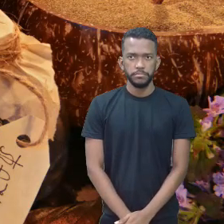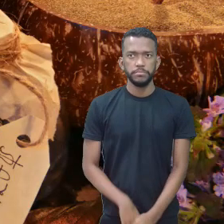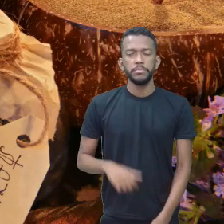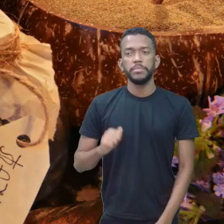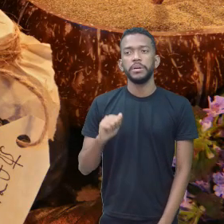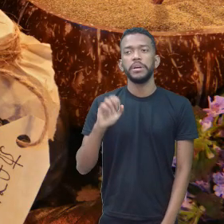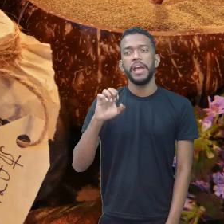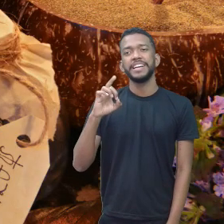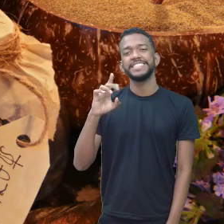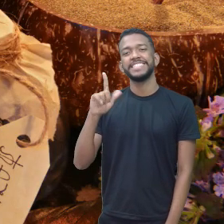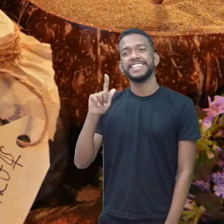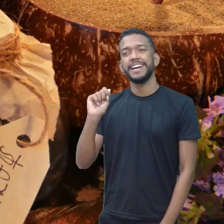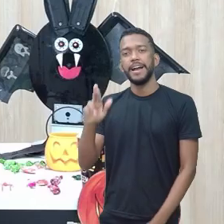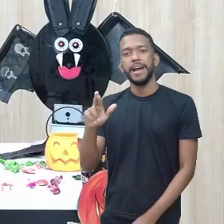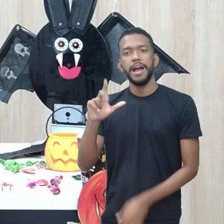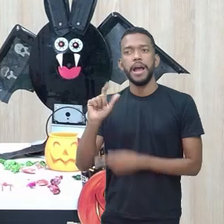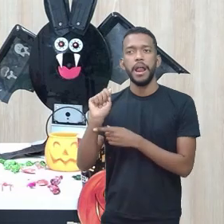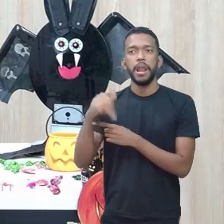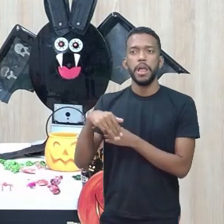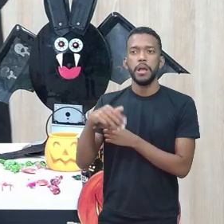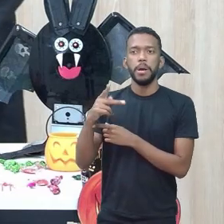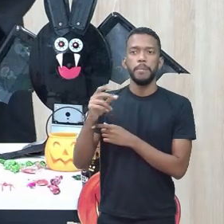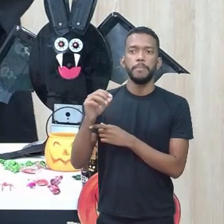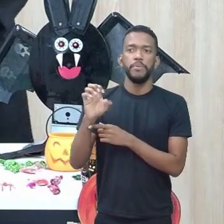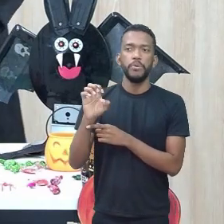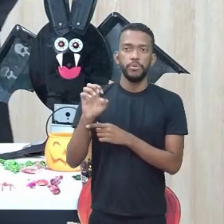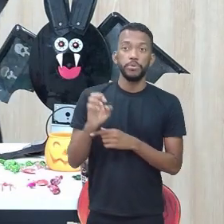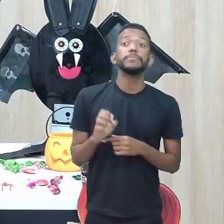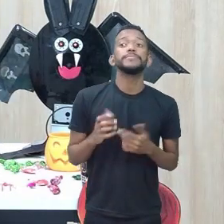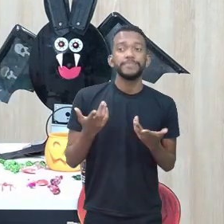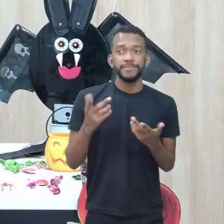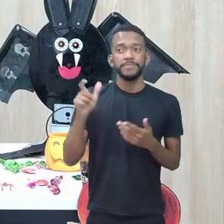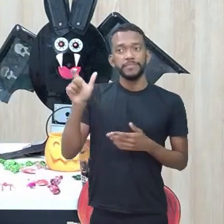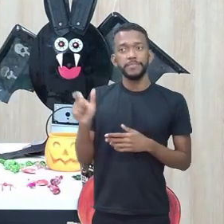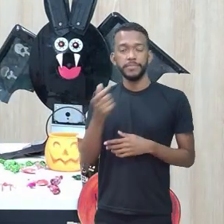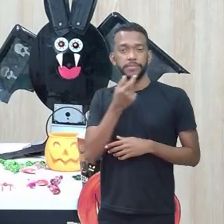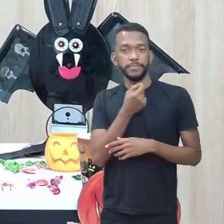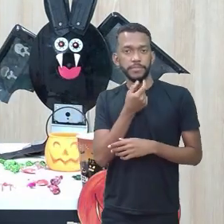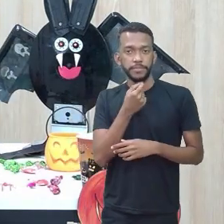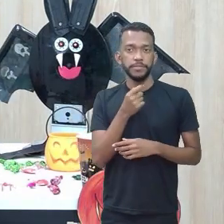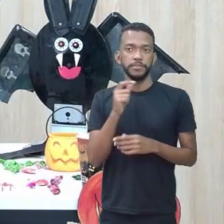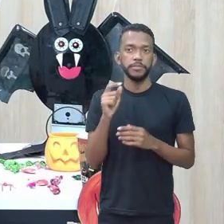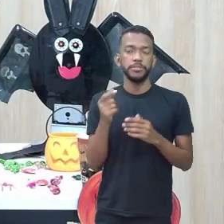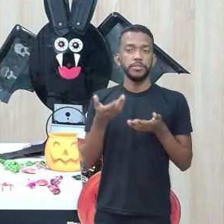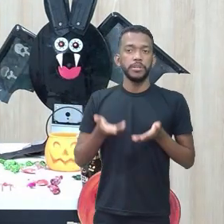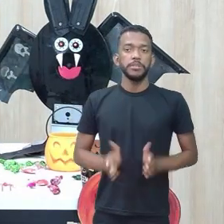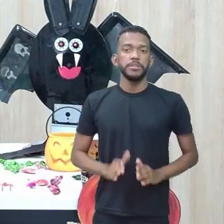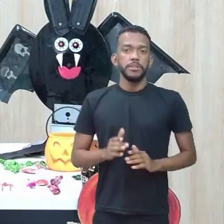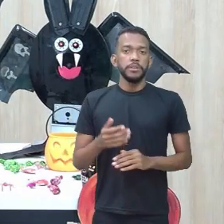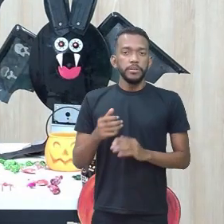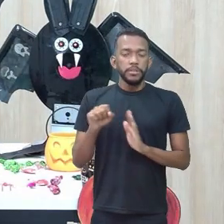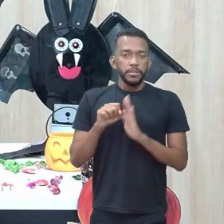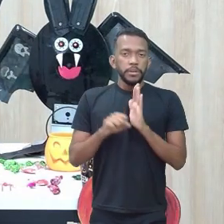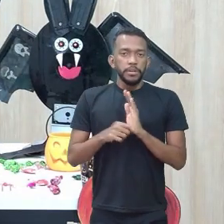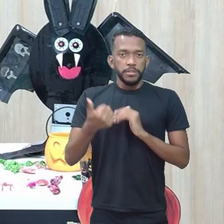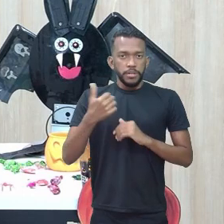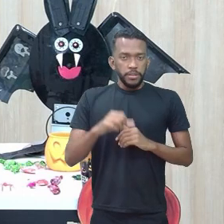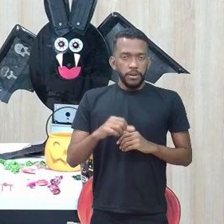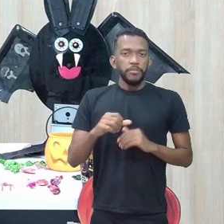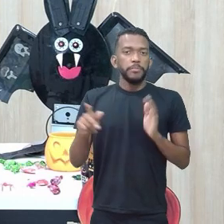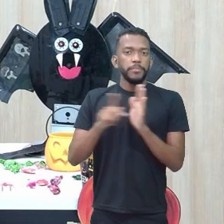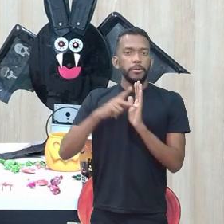Edgar Allan Poe. O que vai acontecer? Edgar Allan Poe é um escritor americano, nascido no começo do século XIX,